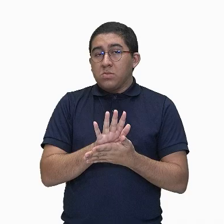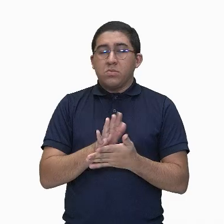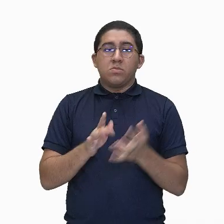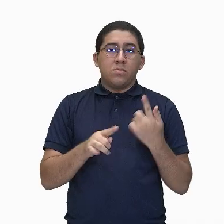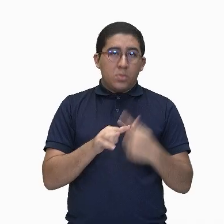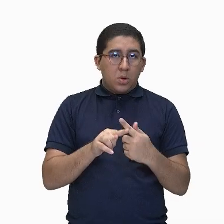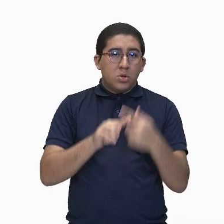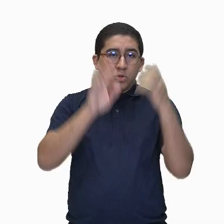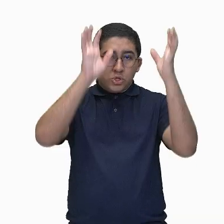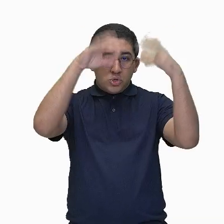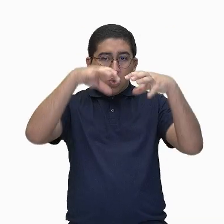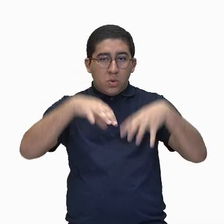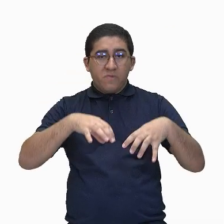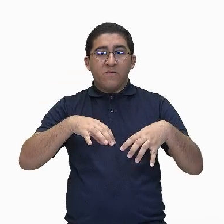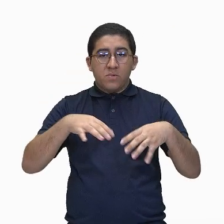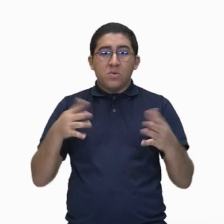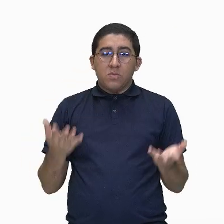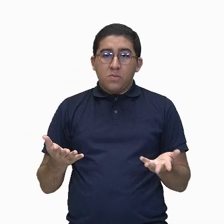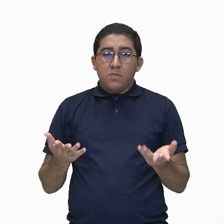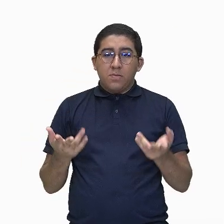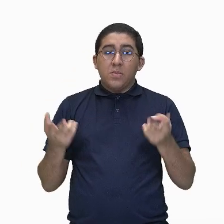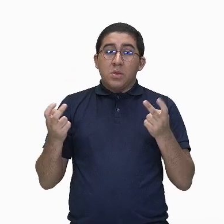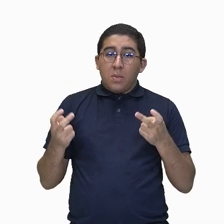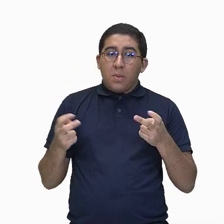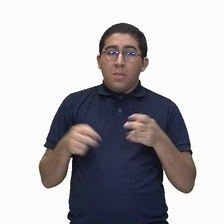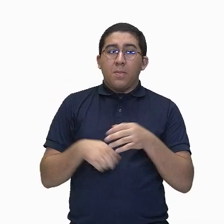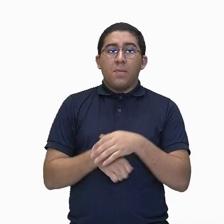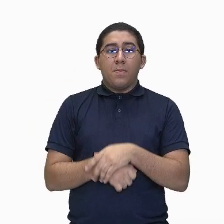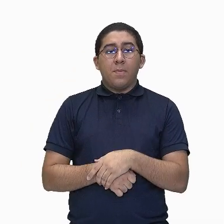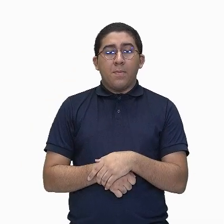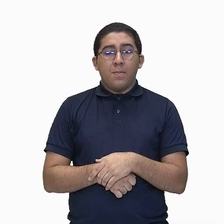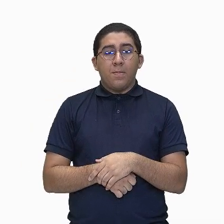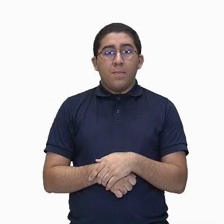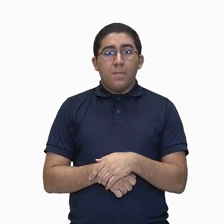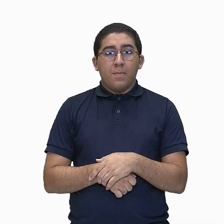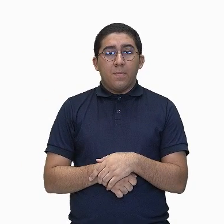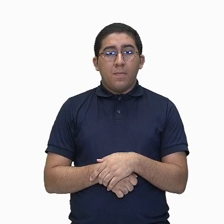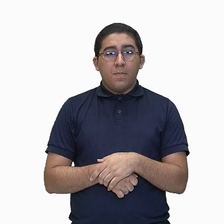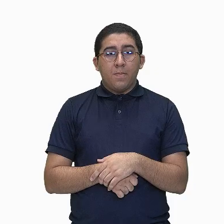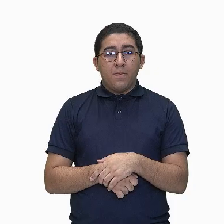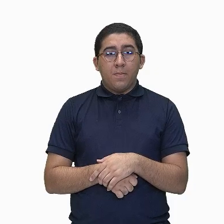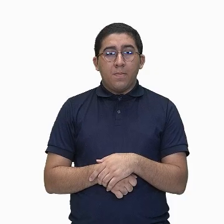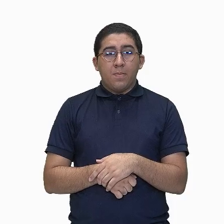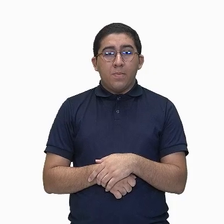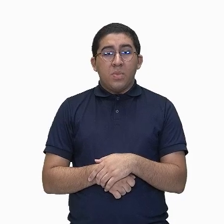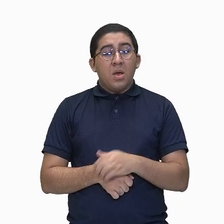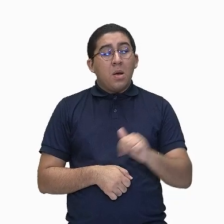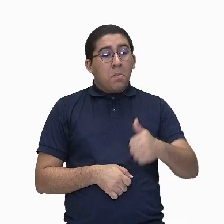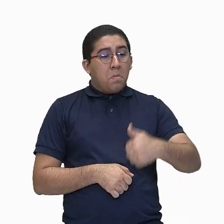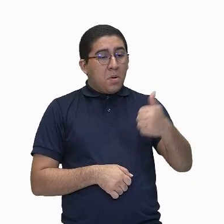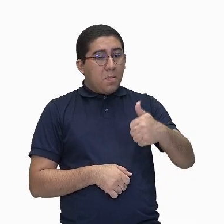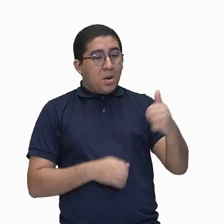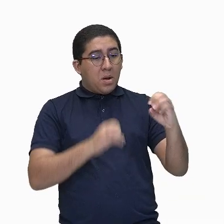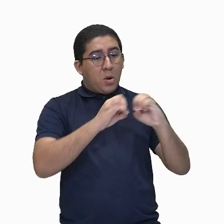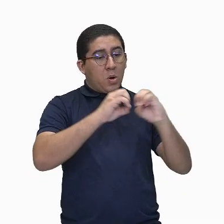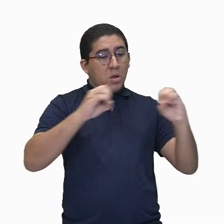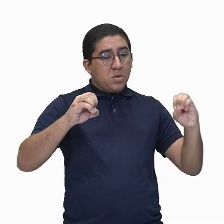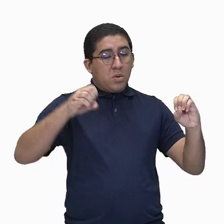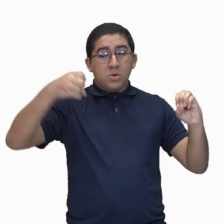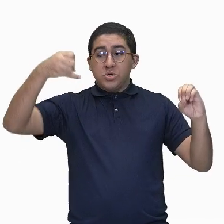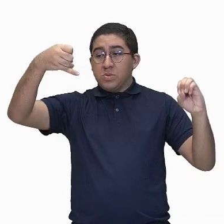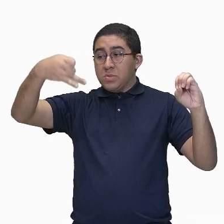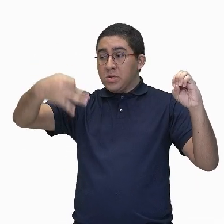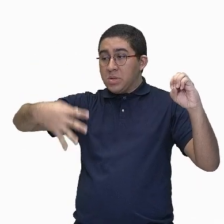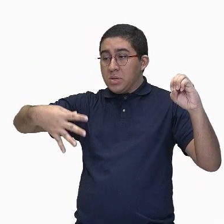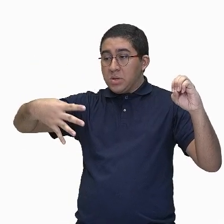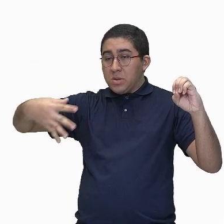chuva. Perceberam? Então, esse porquê ele está justificando a primeira oração, certo? Então,